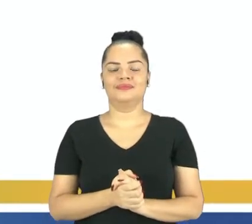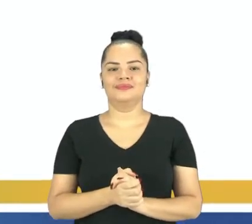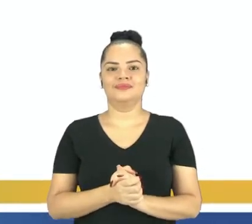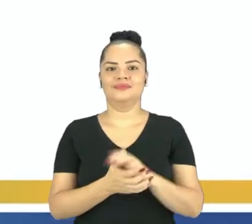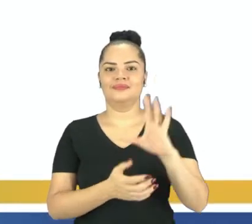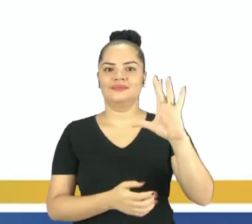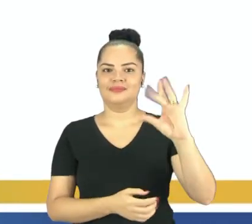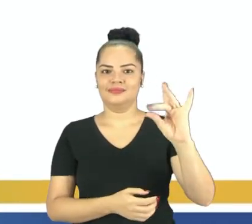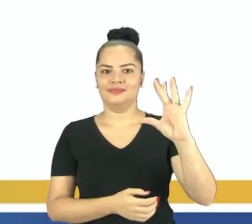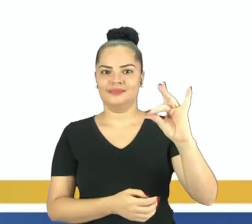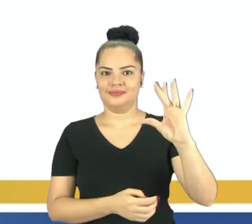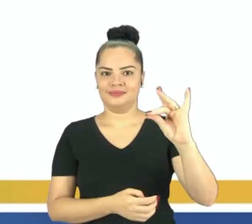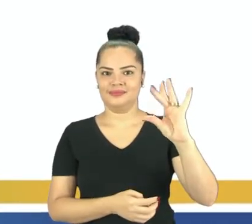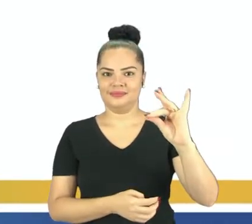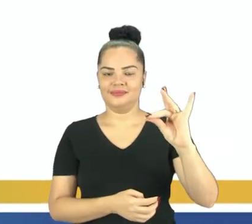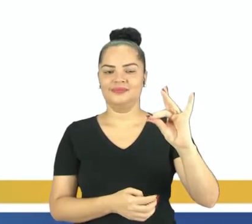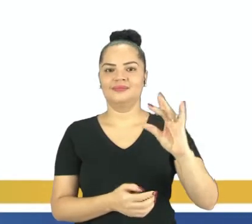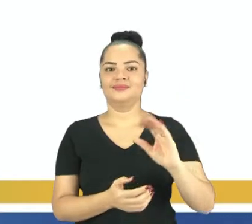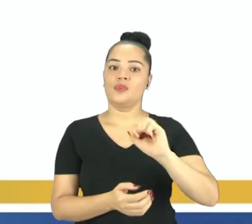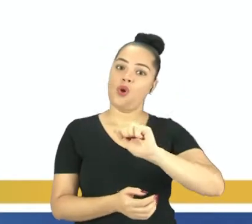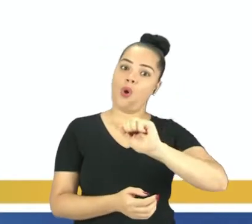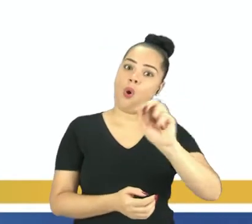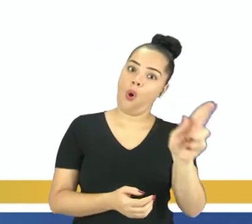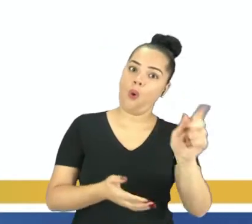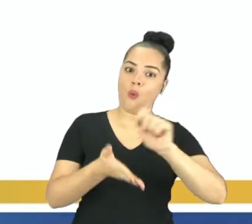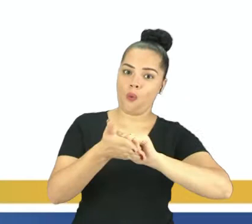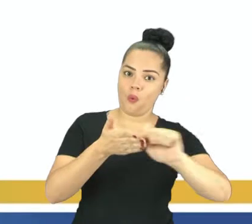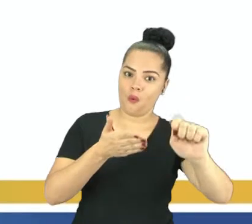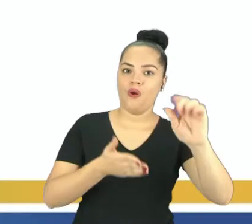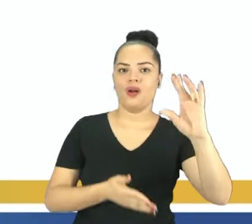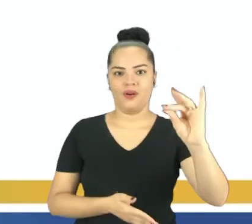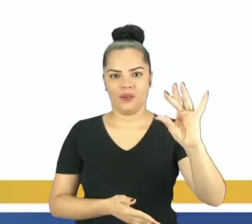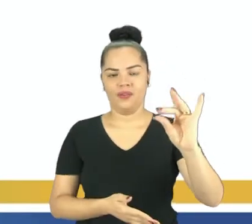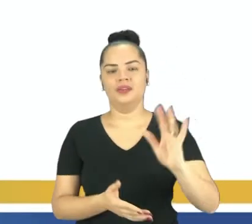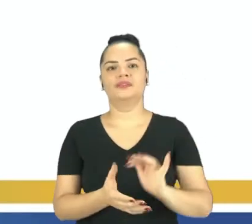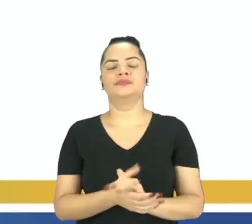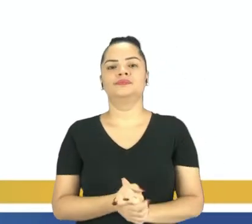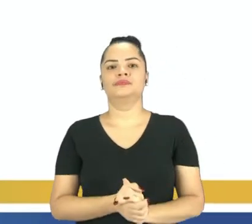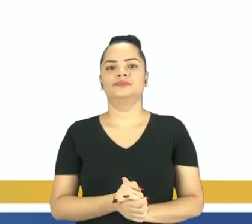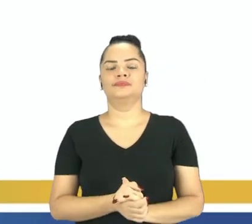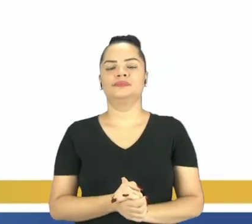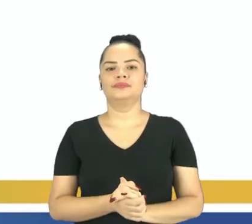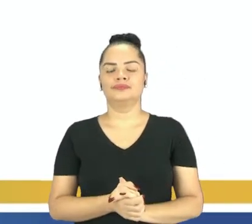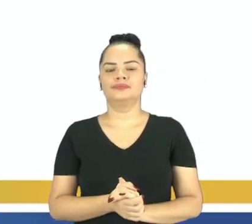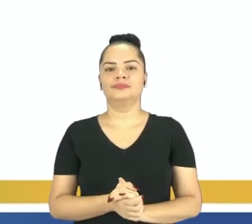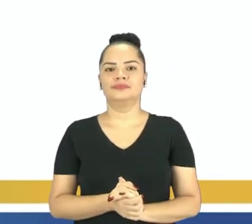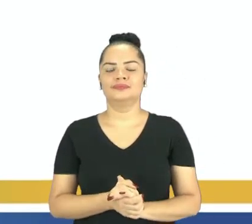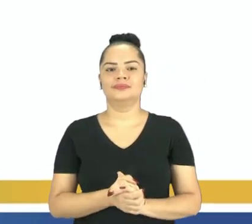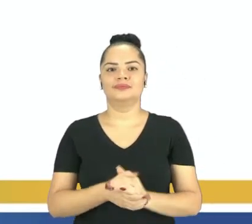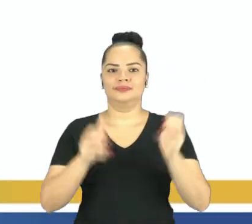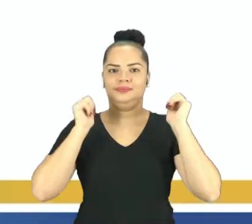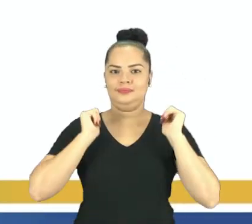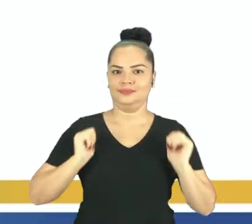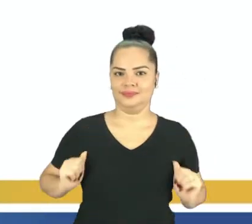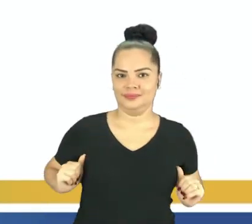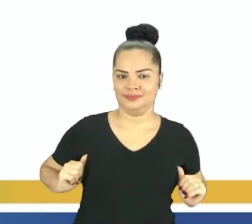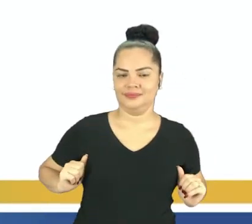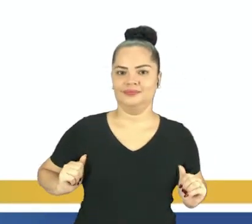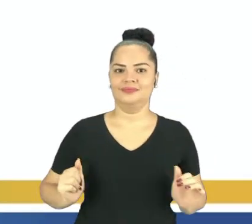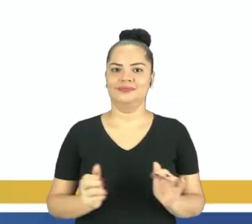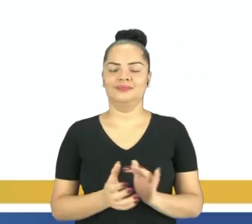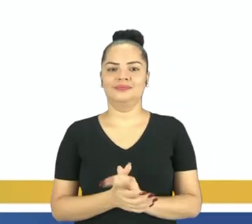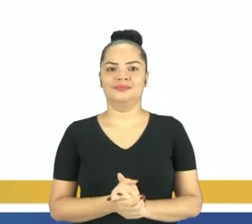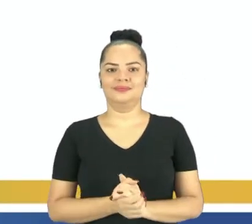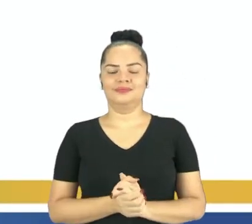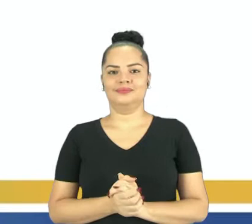a cola ou cola bastão. Continuando, nós temos backpack, mochila.